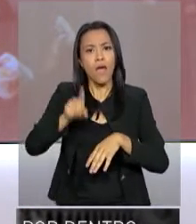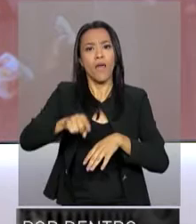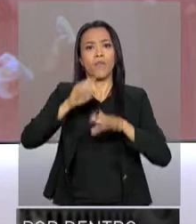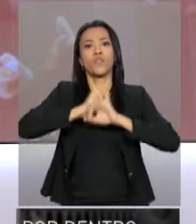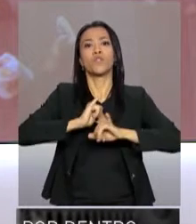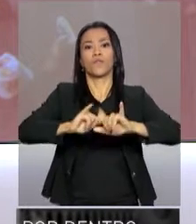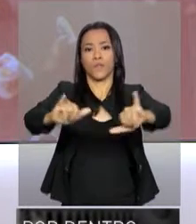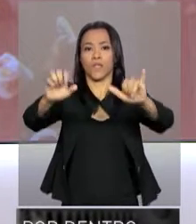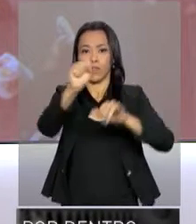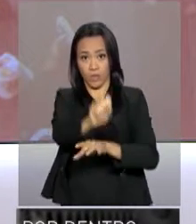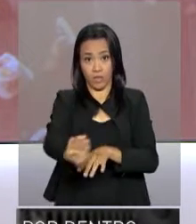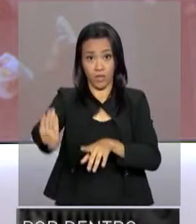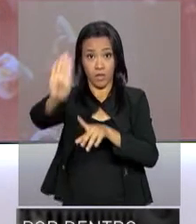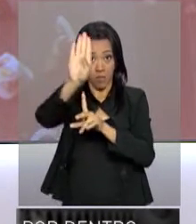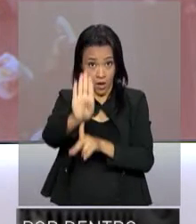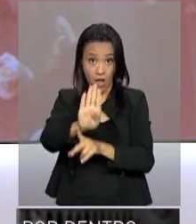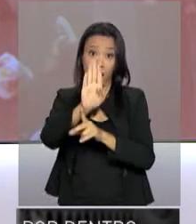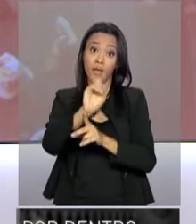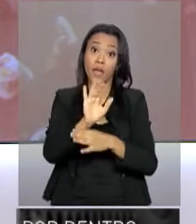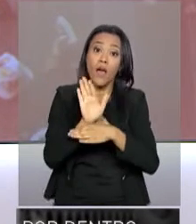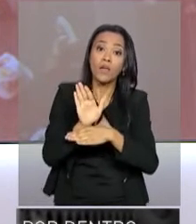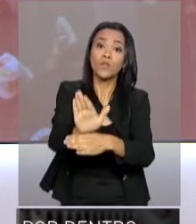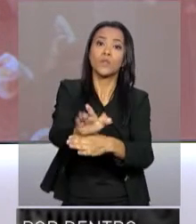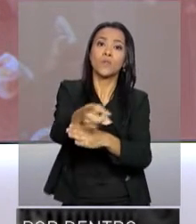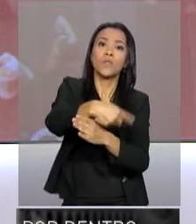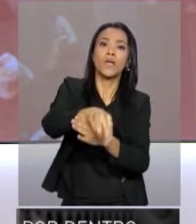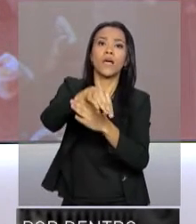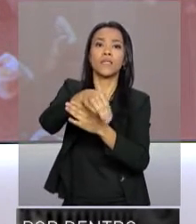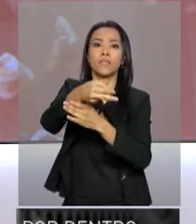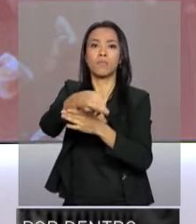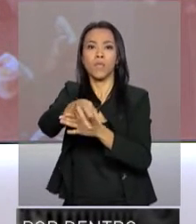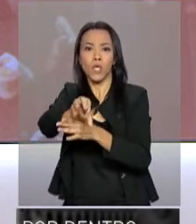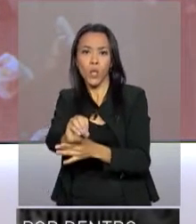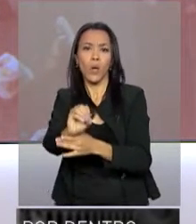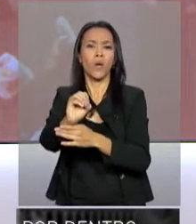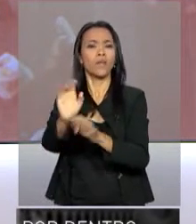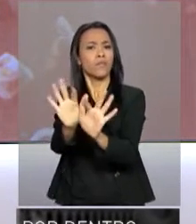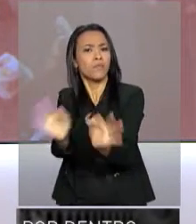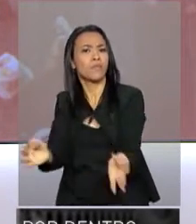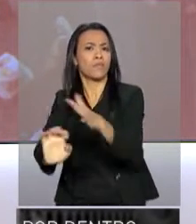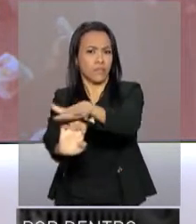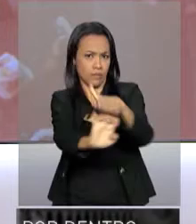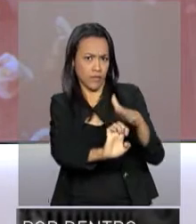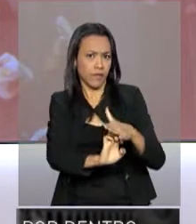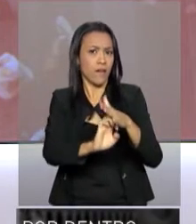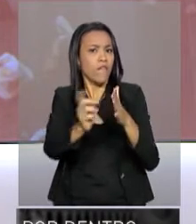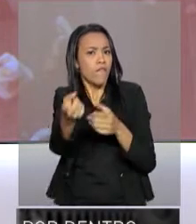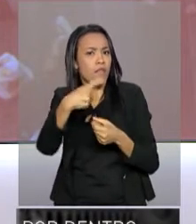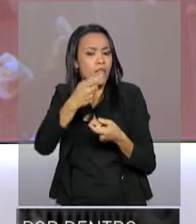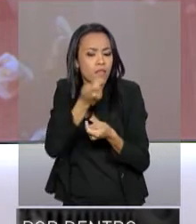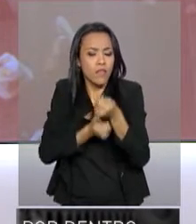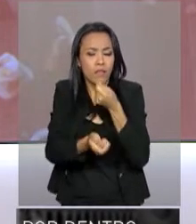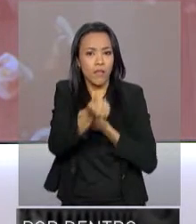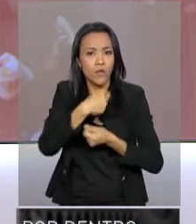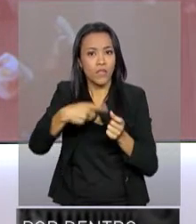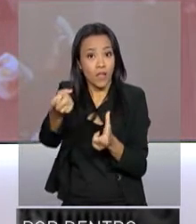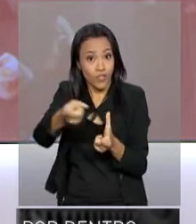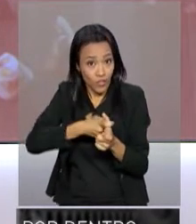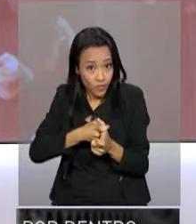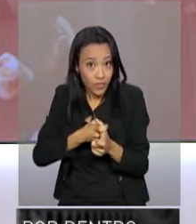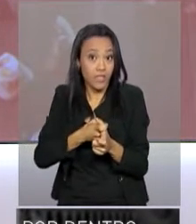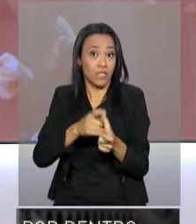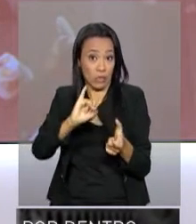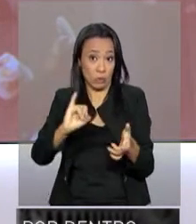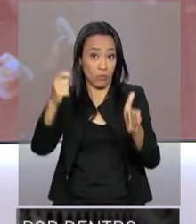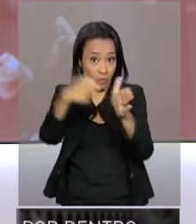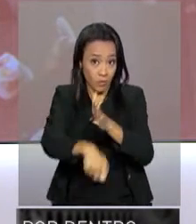traz uma série de benefícios para as micro e pequenas empresas. A oportunidade de renegociar as dívidas tributárias pode garantir